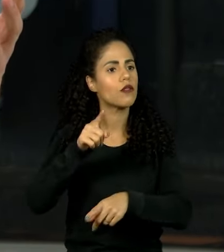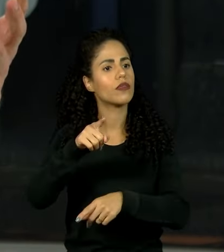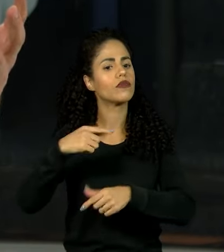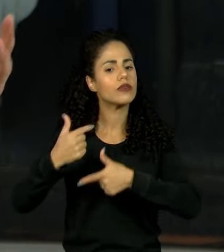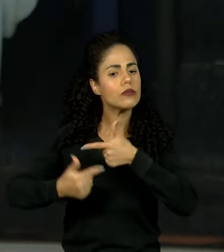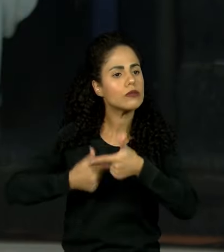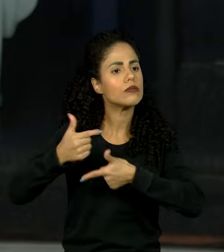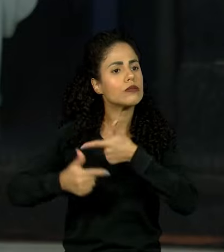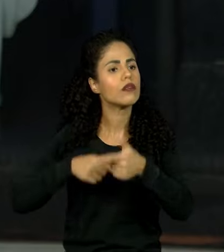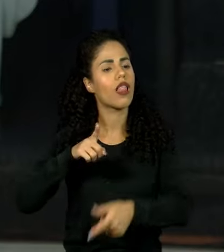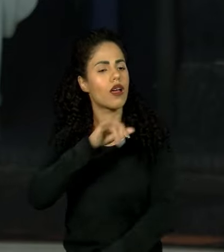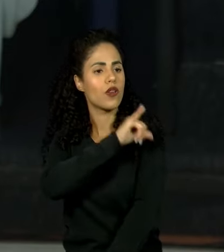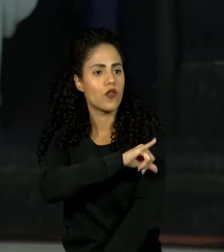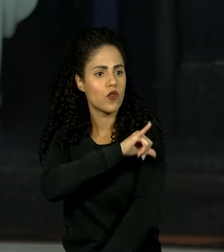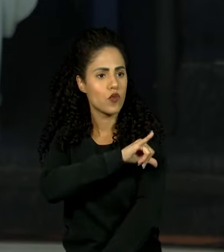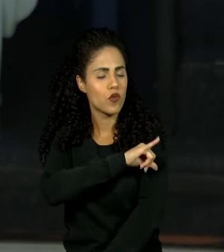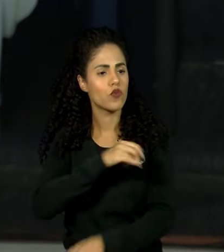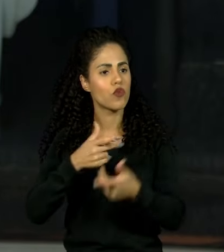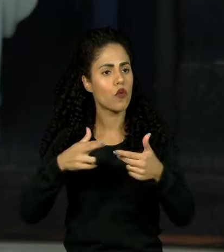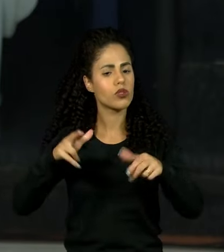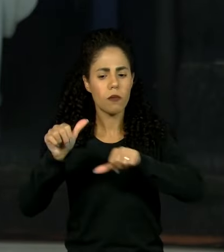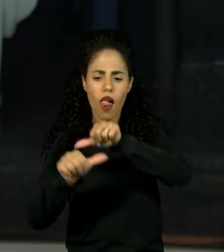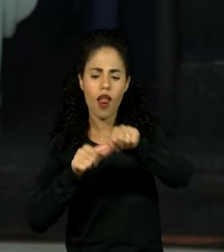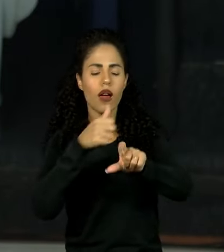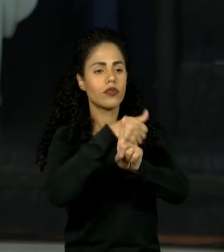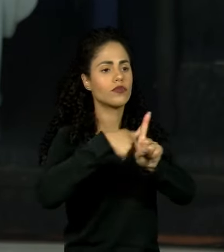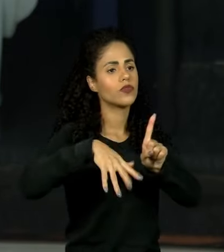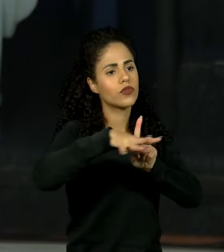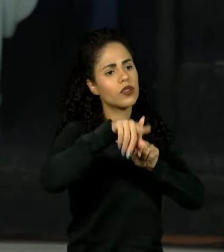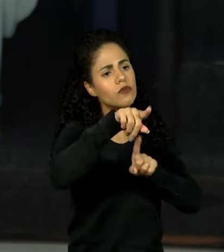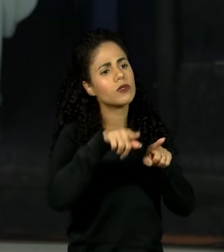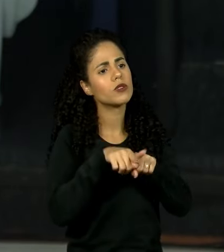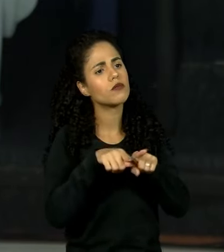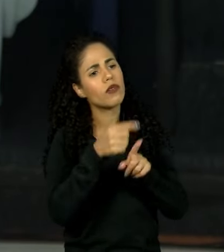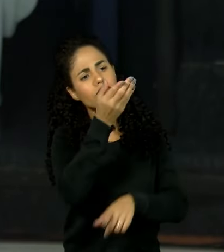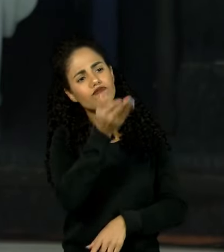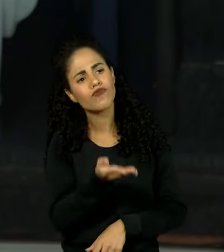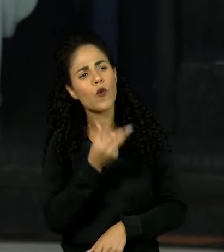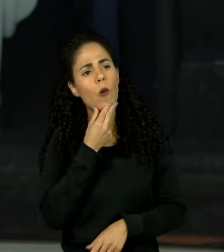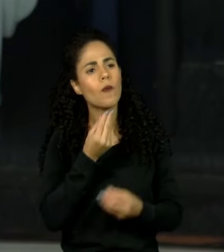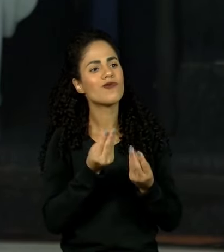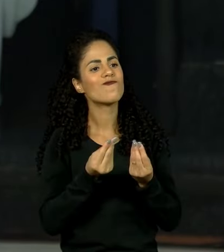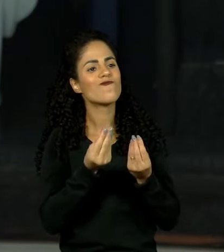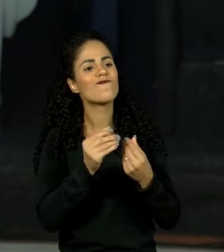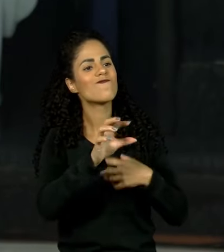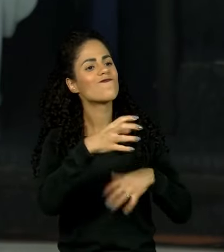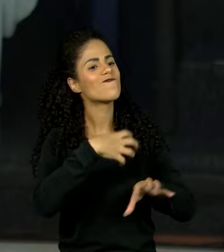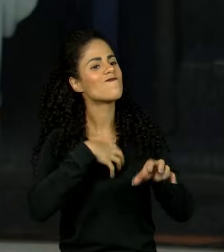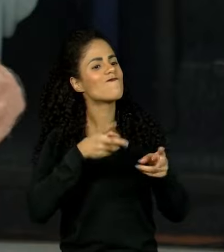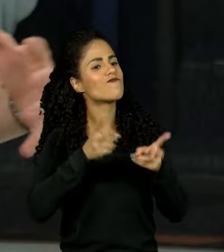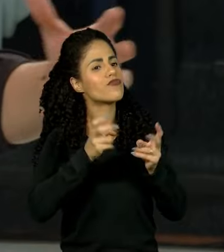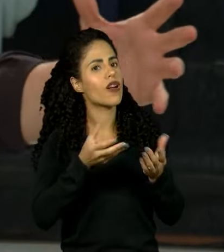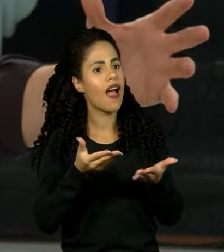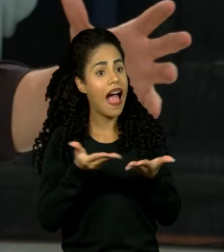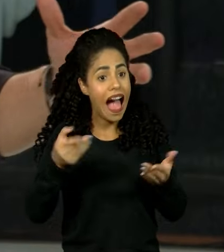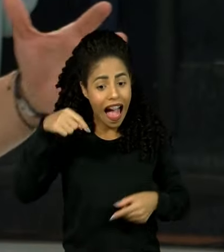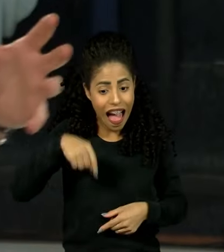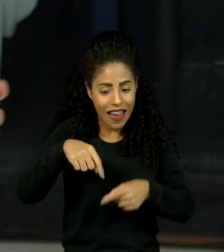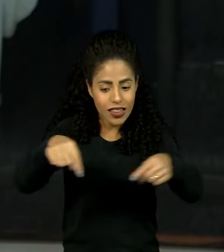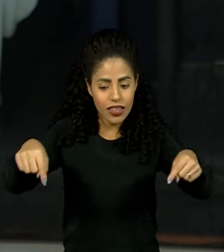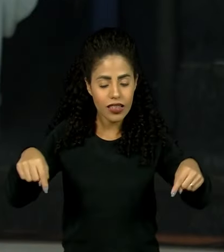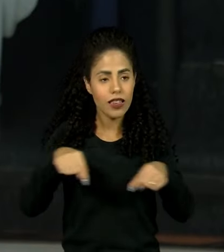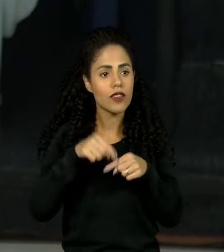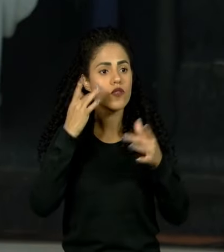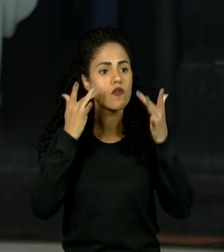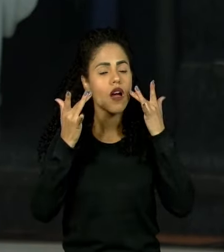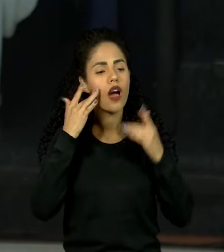vem fazendo no Rio de Janeiro de transformação social e ao mesmo tempo um homem que tem uma sensibilidade imensa já que a gente tá num num teatro num